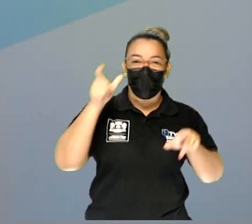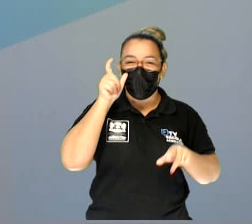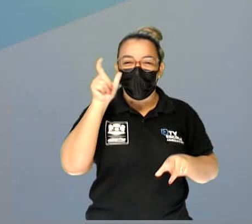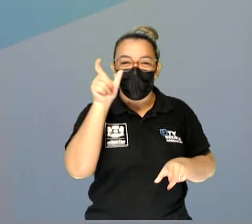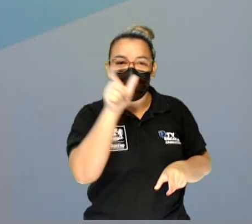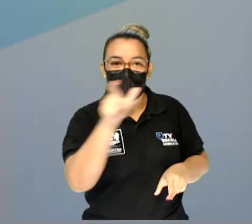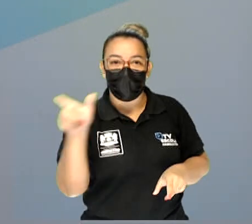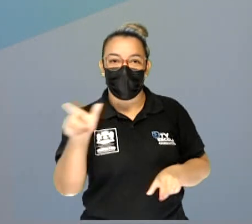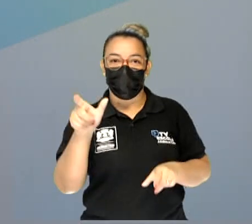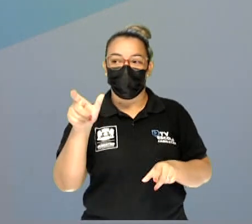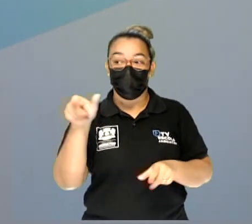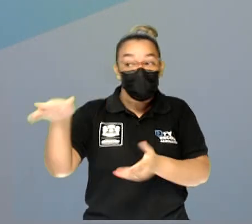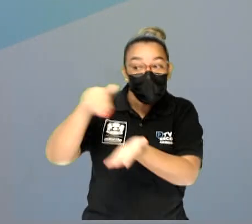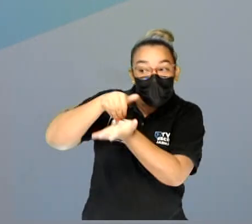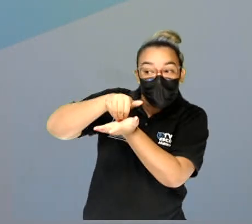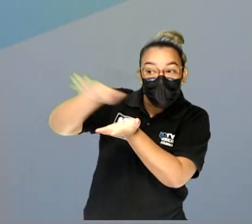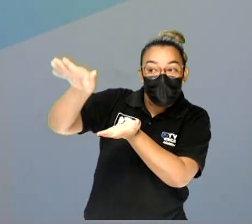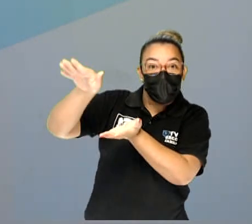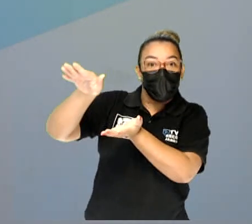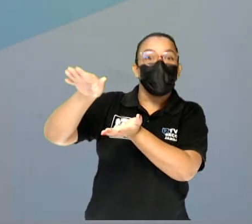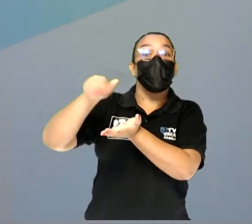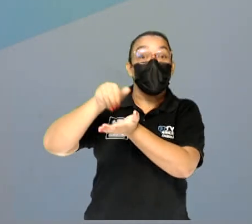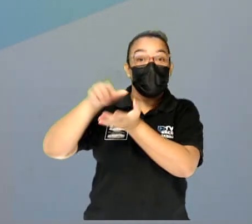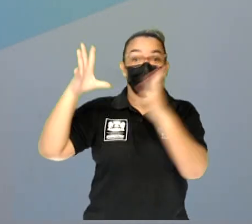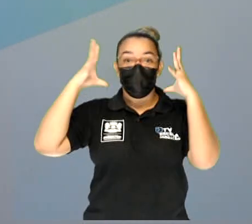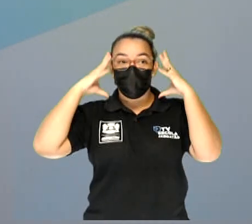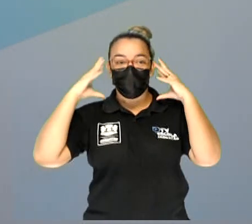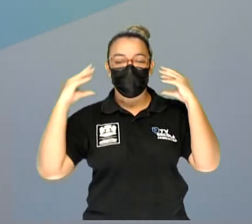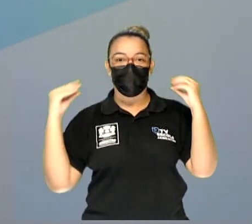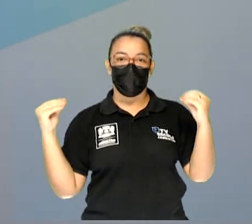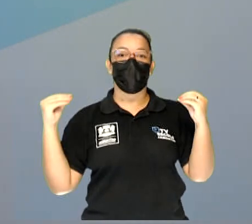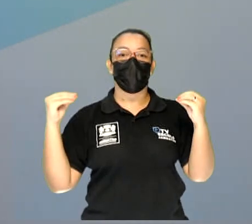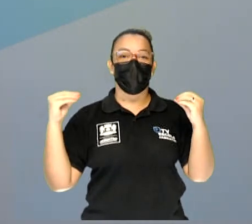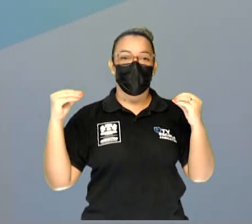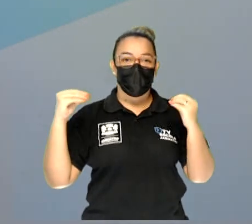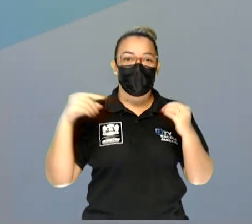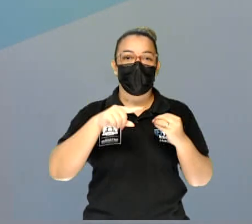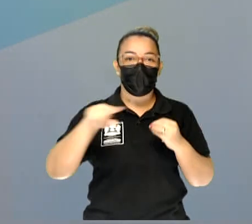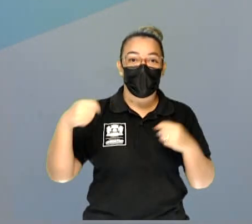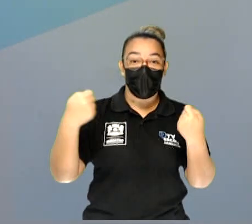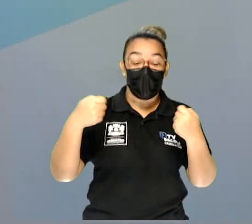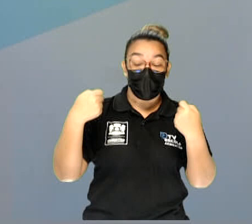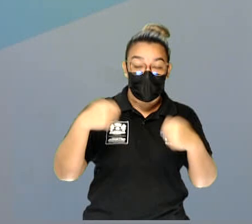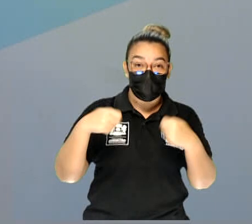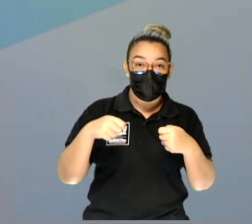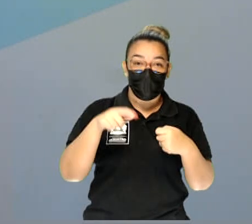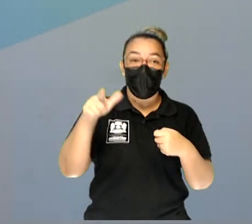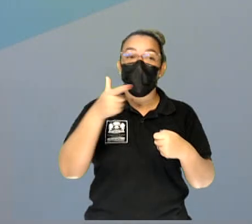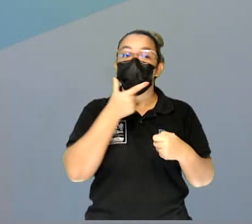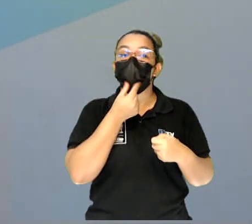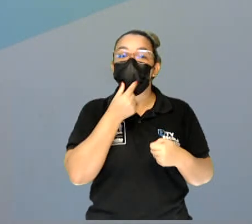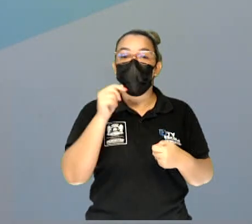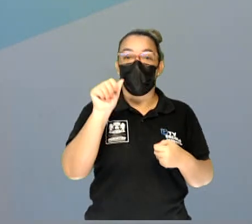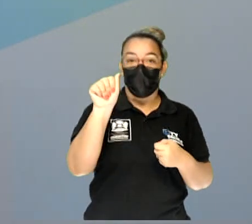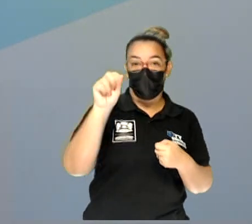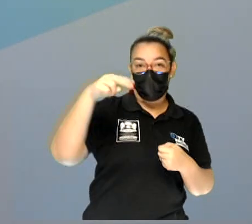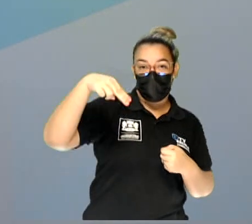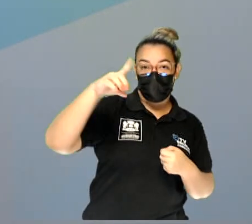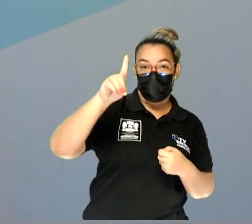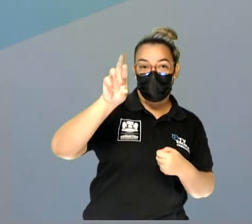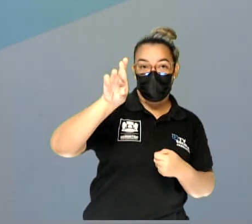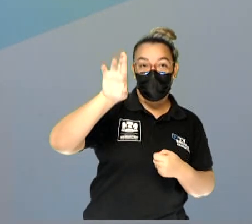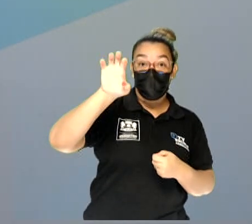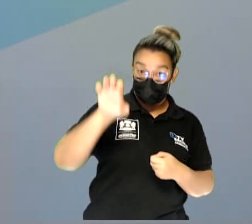de um opressor, que era um estrangeiro, assim como considerado, fez com que André Vidal de Negreiros,